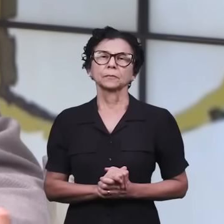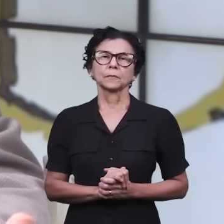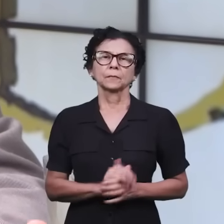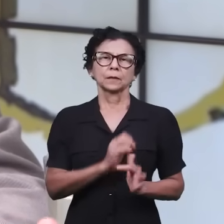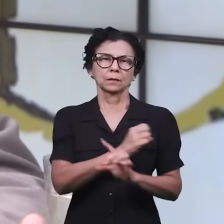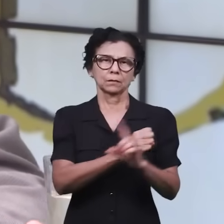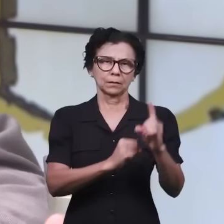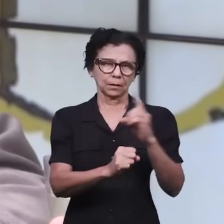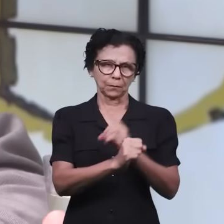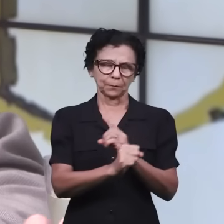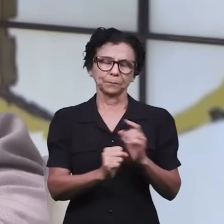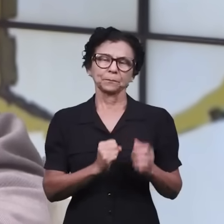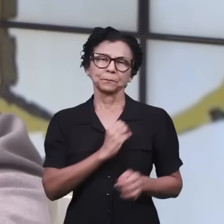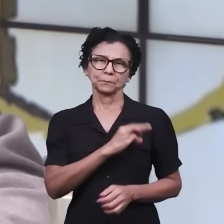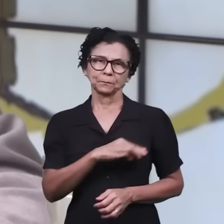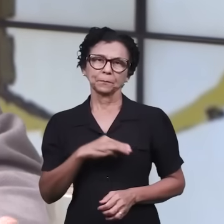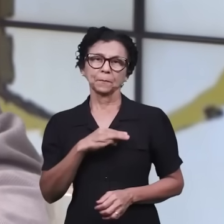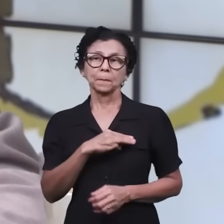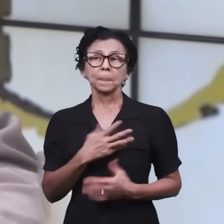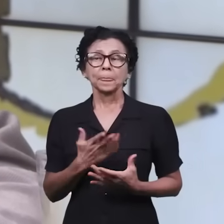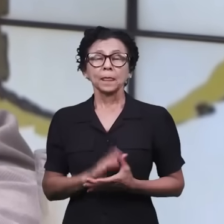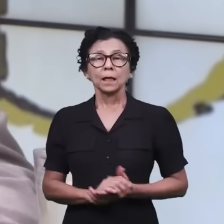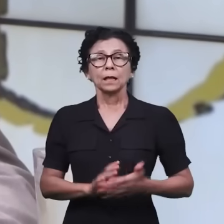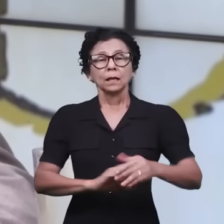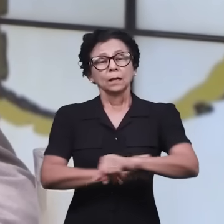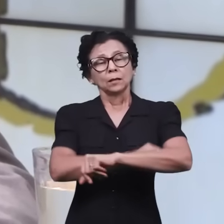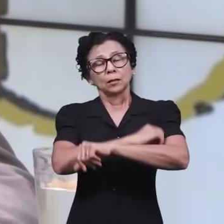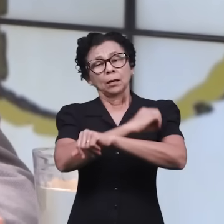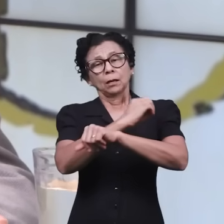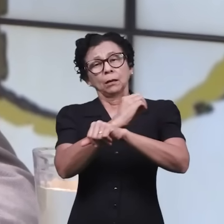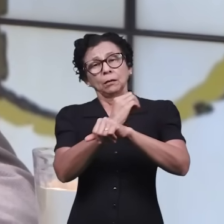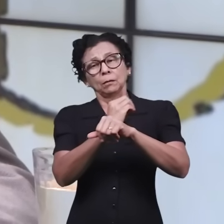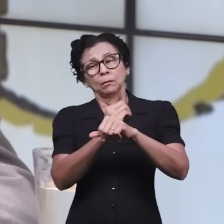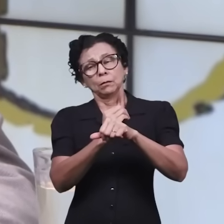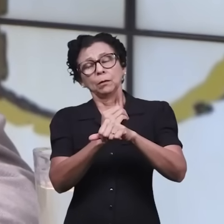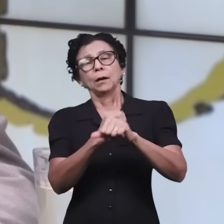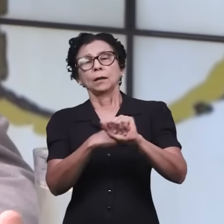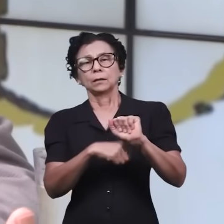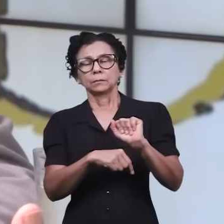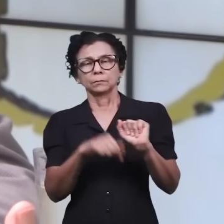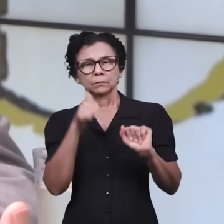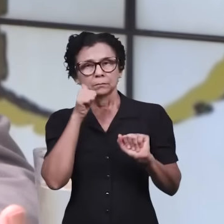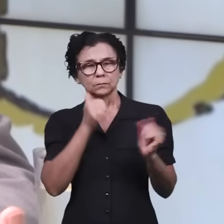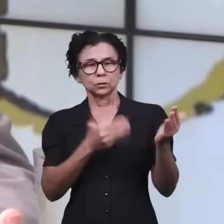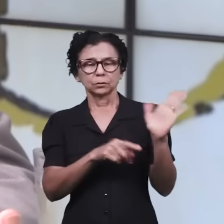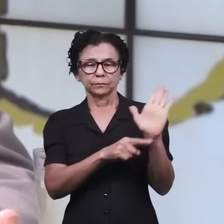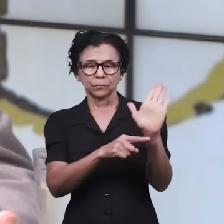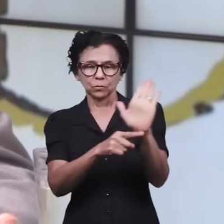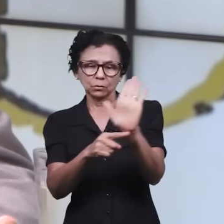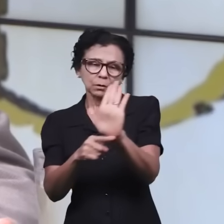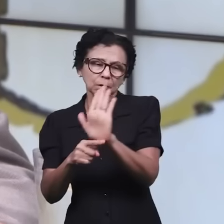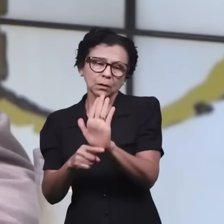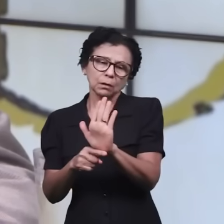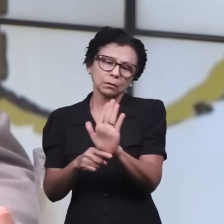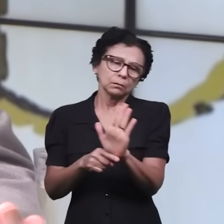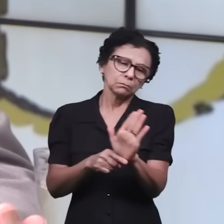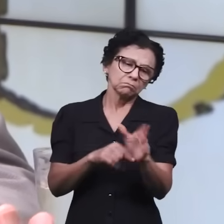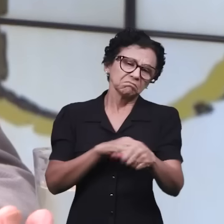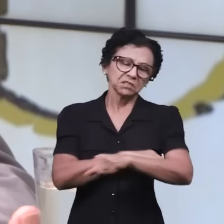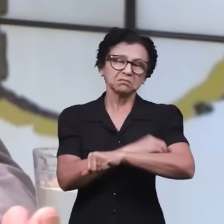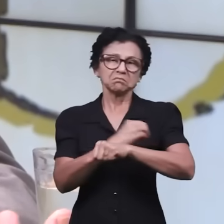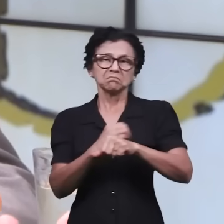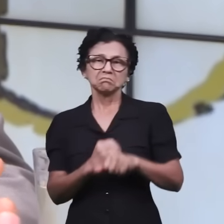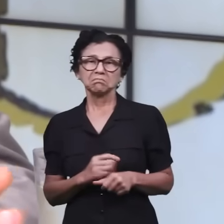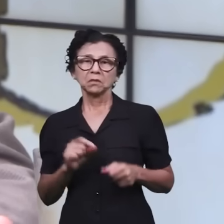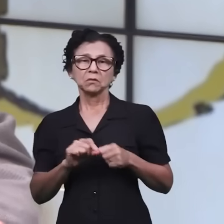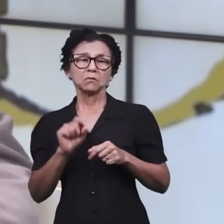saúde que é feito lá, a parte social da missão. E terminou o dia ali, ela estava ajudando, né? E terminou o dia, ela ficou